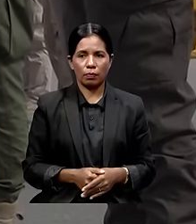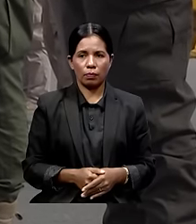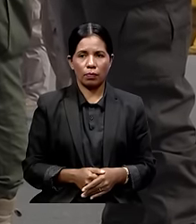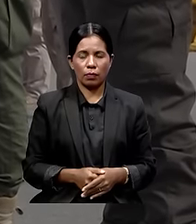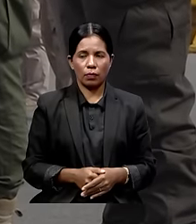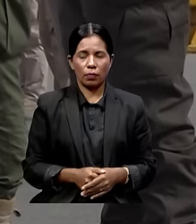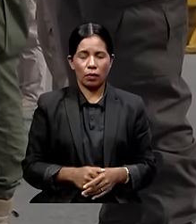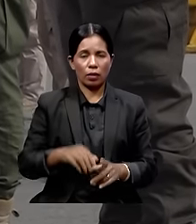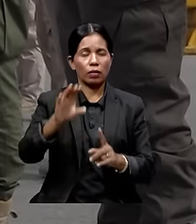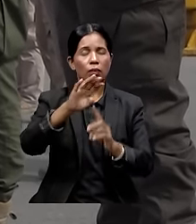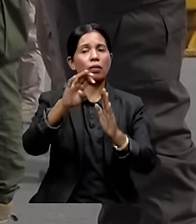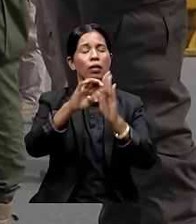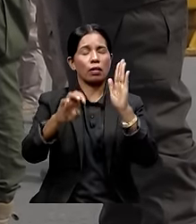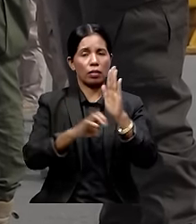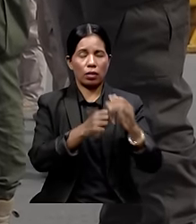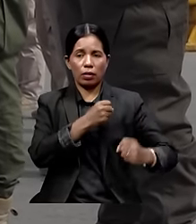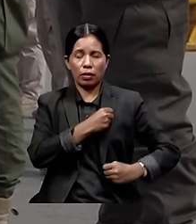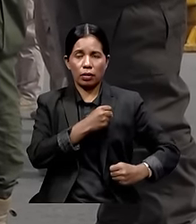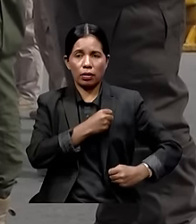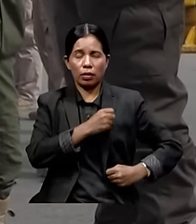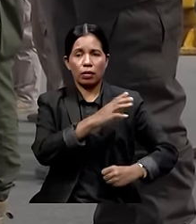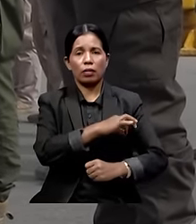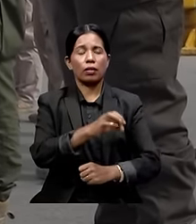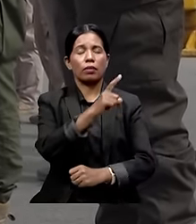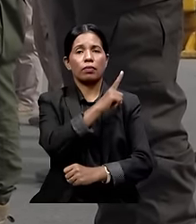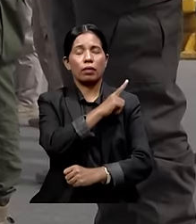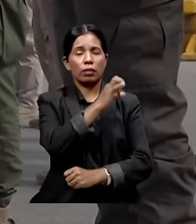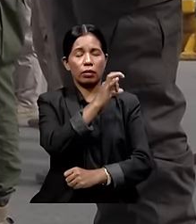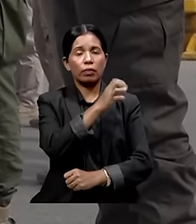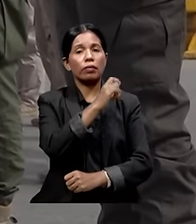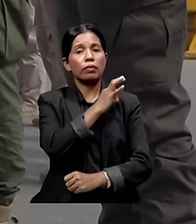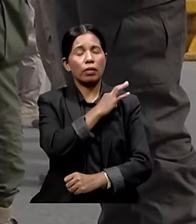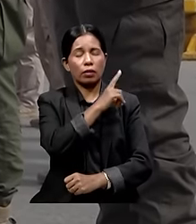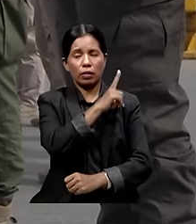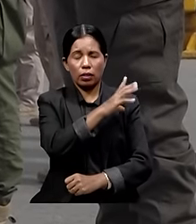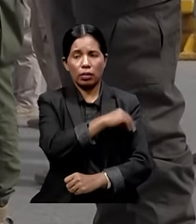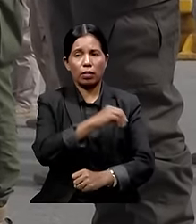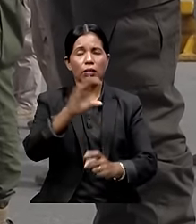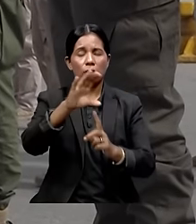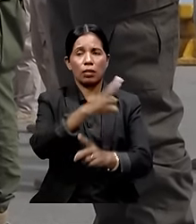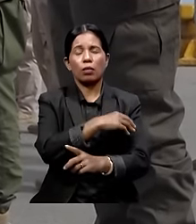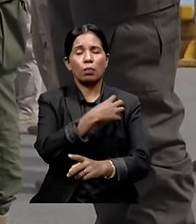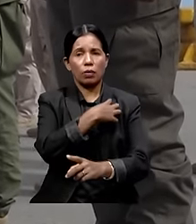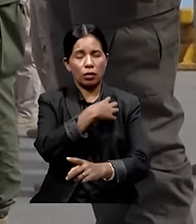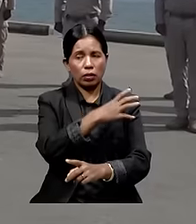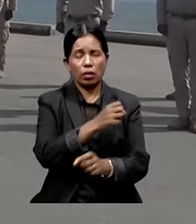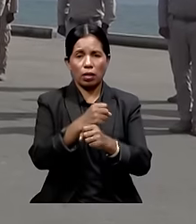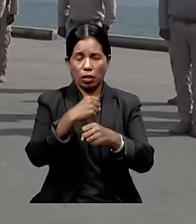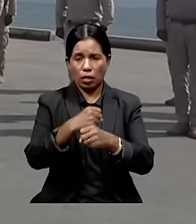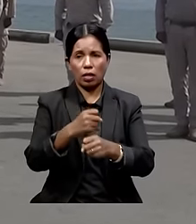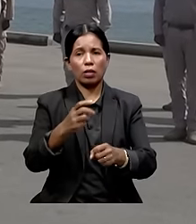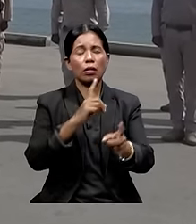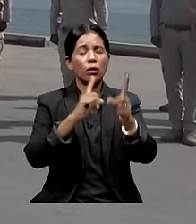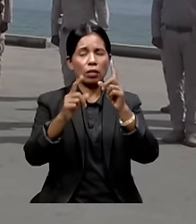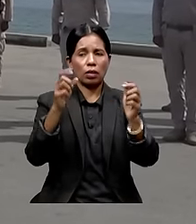Chefe Estado Maior General FFDT, Lieutenante General Falu Ratelaik, no Comandante Pentel, Comissário Geral Henrique da Costa, halo inspeção ikus ba